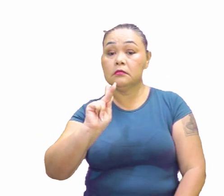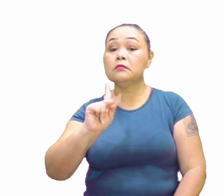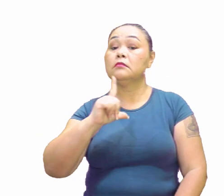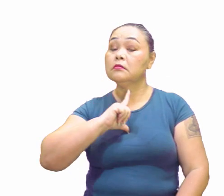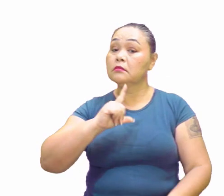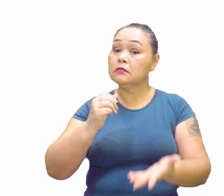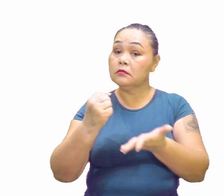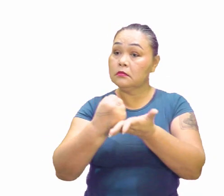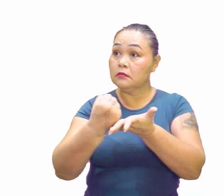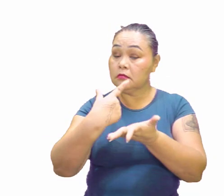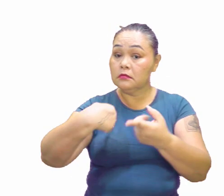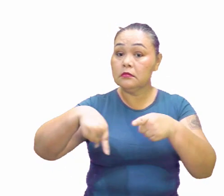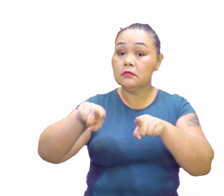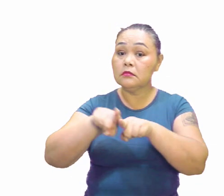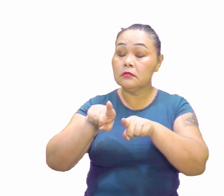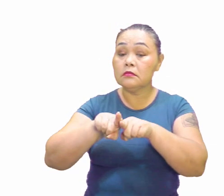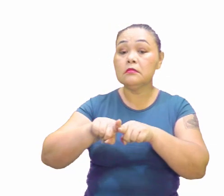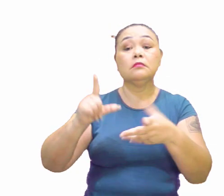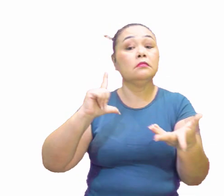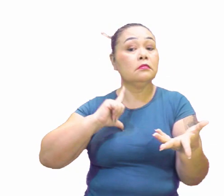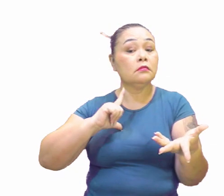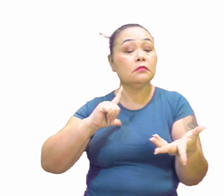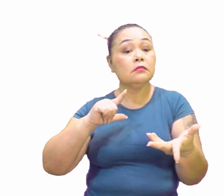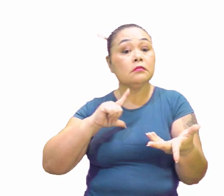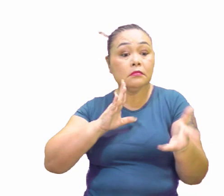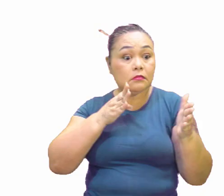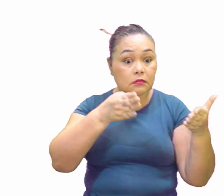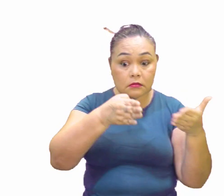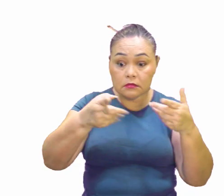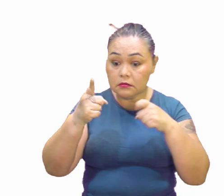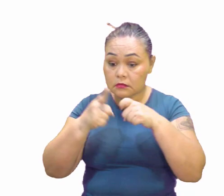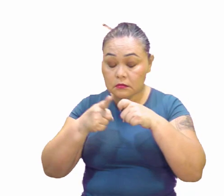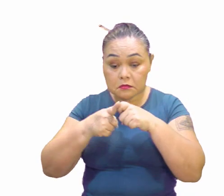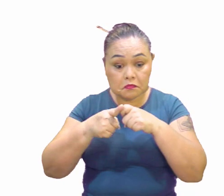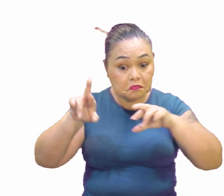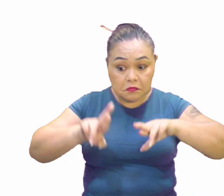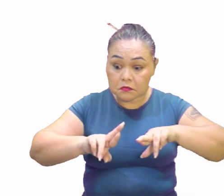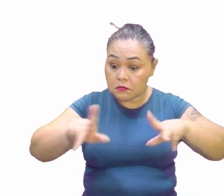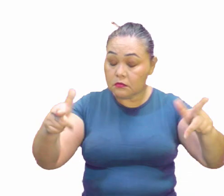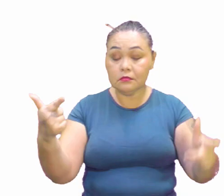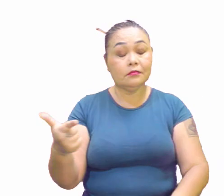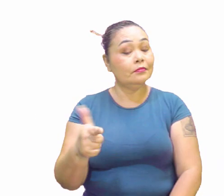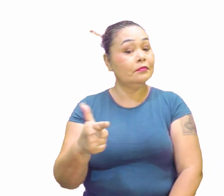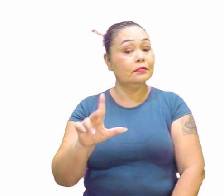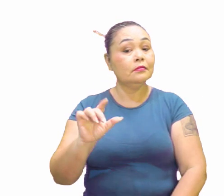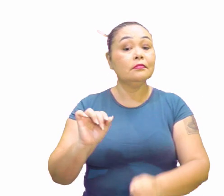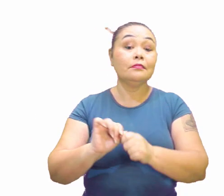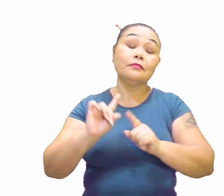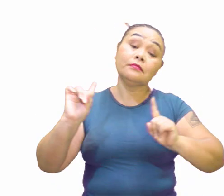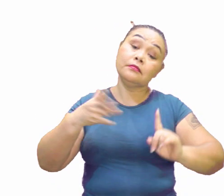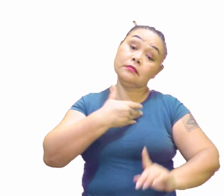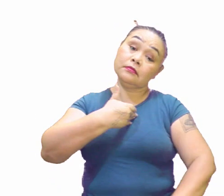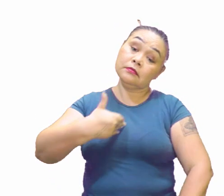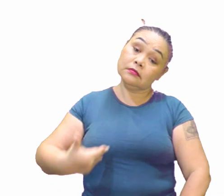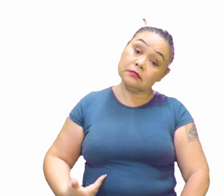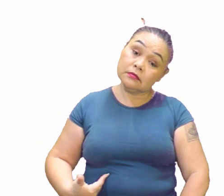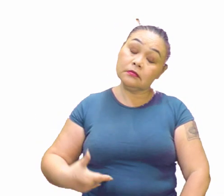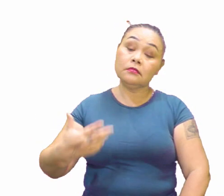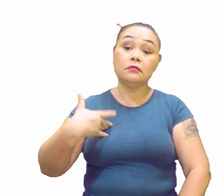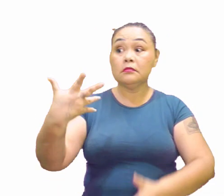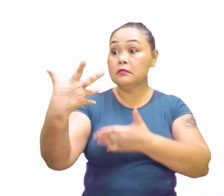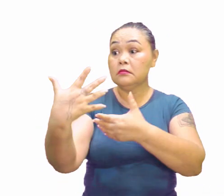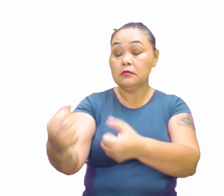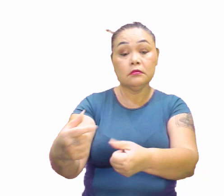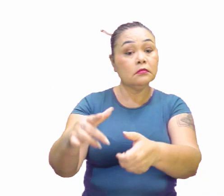vista médico, porém, essa diferença não existe. Equivocadamente, o Estado tem adotado conceitos